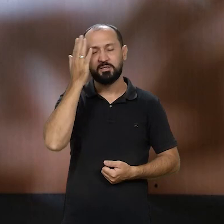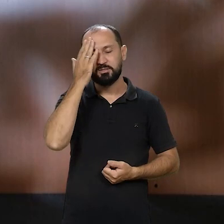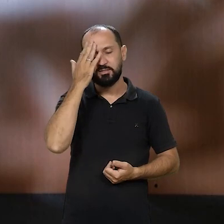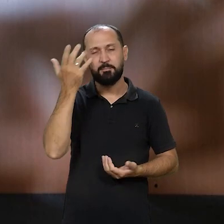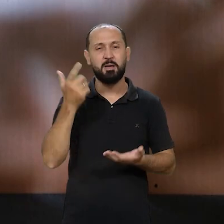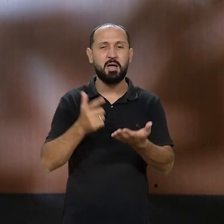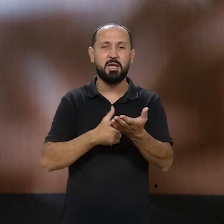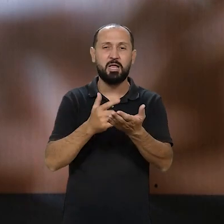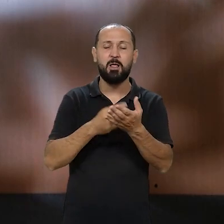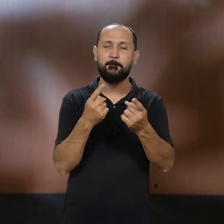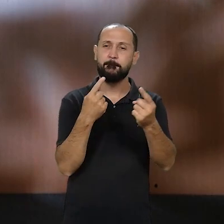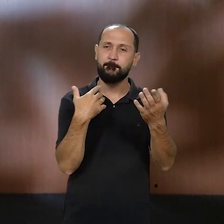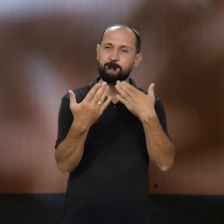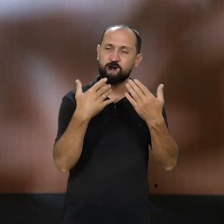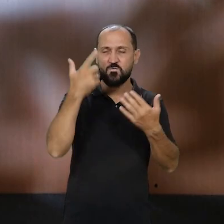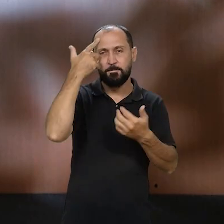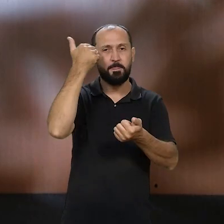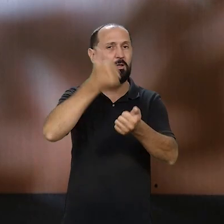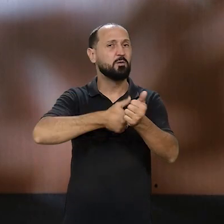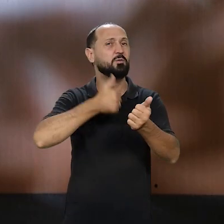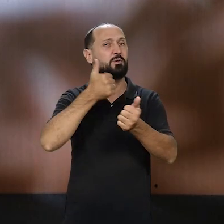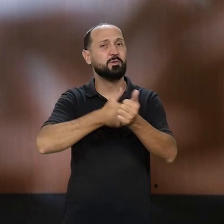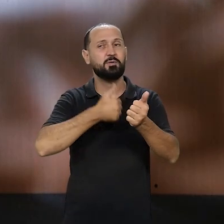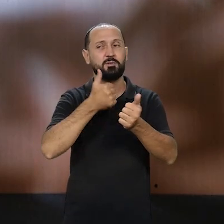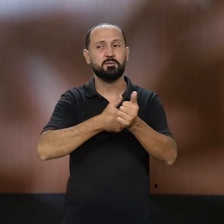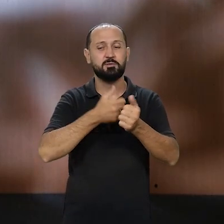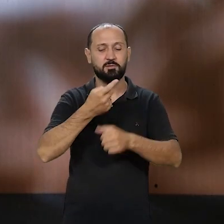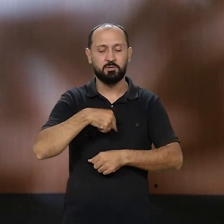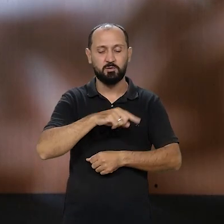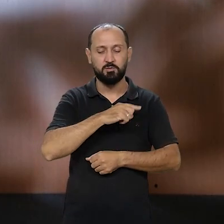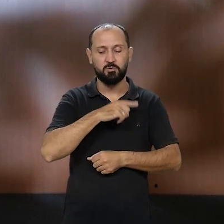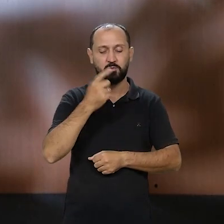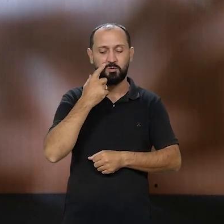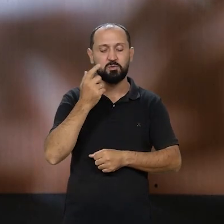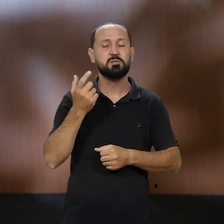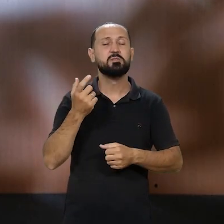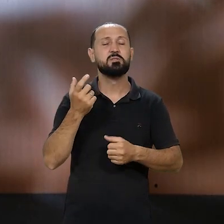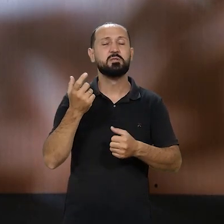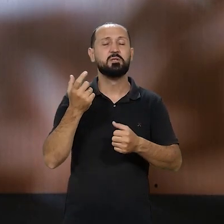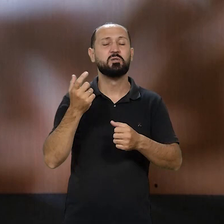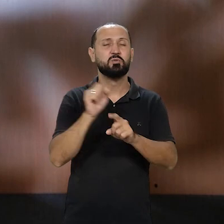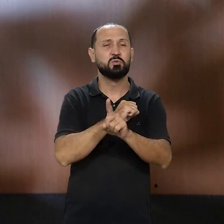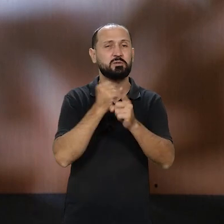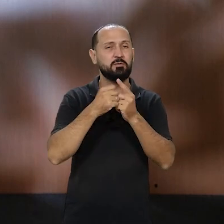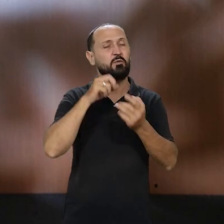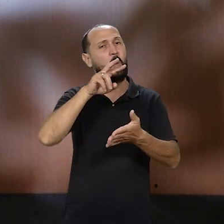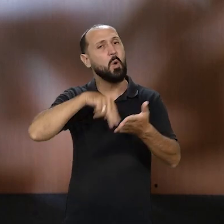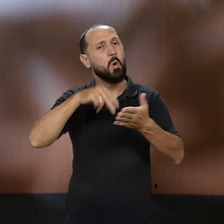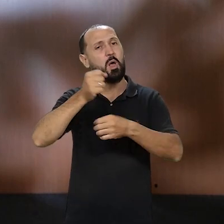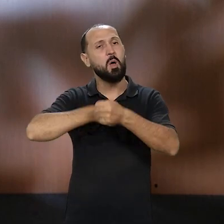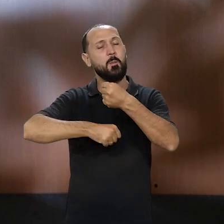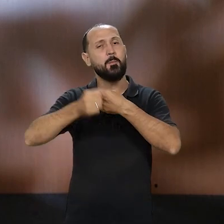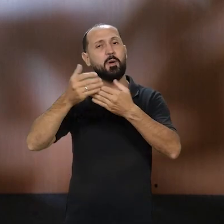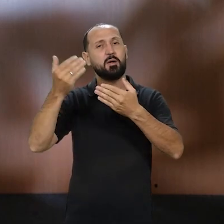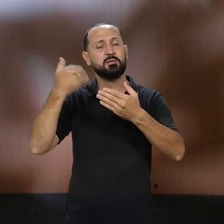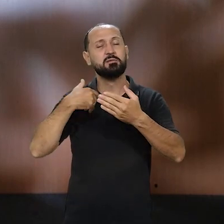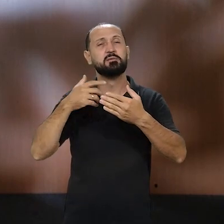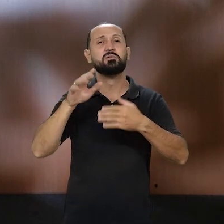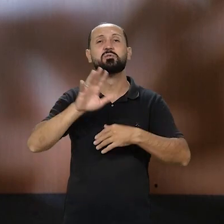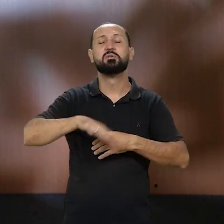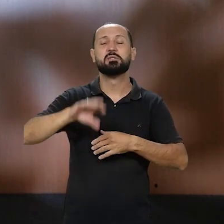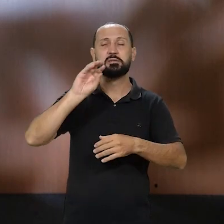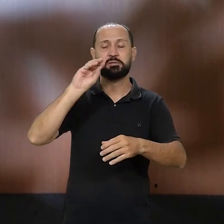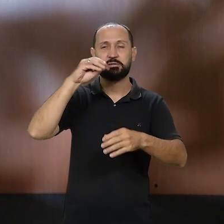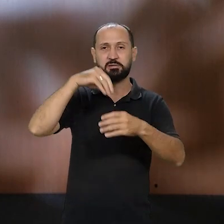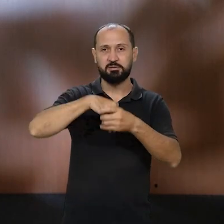bacana saber que obras que provocam debates e reflexões a respeito da nossa sociedade foram bastante lidas ano passado